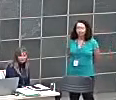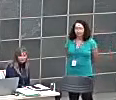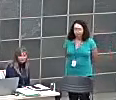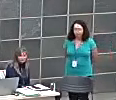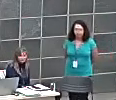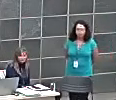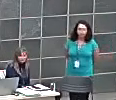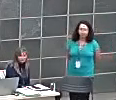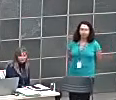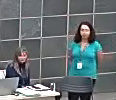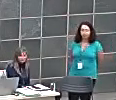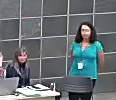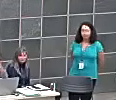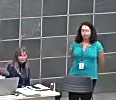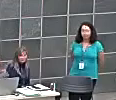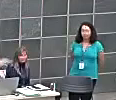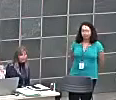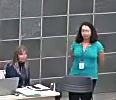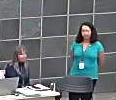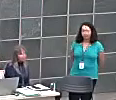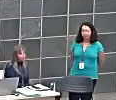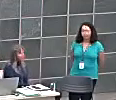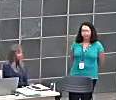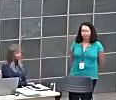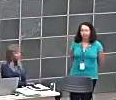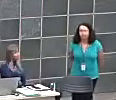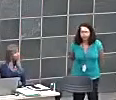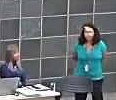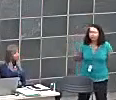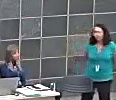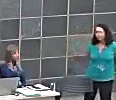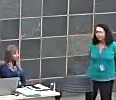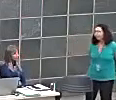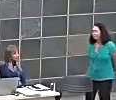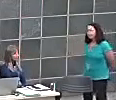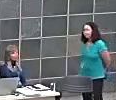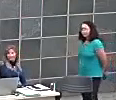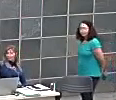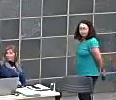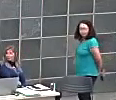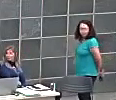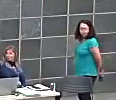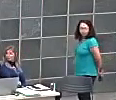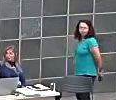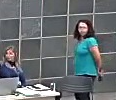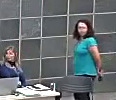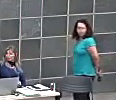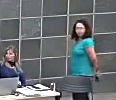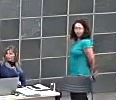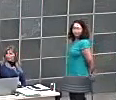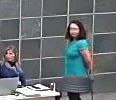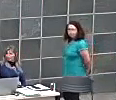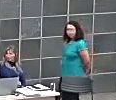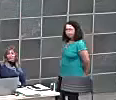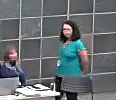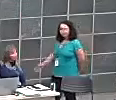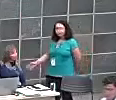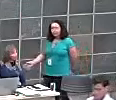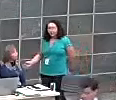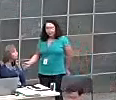departamento de edificação estradas e rodagem do Estado de Minas Gerais o Dr no sentido de que o órgão promova fiscalização